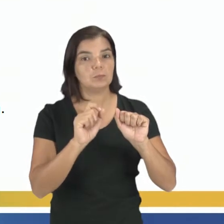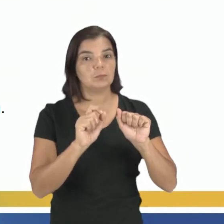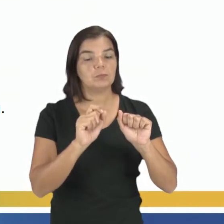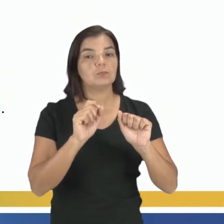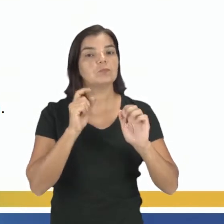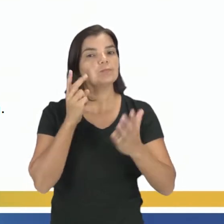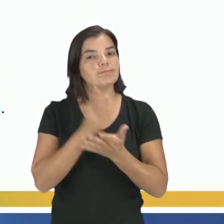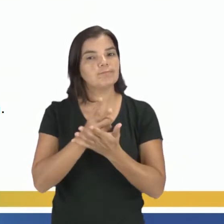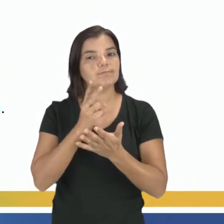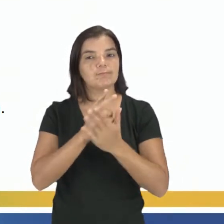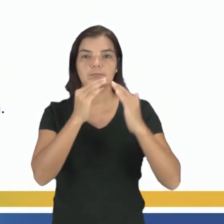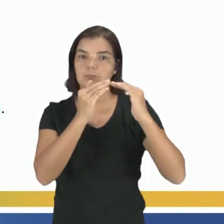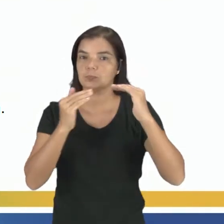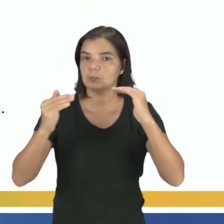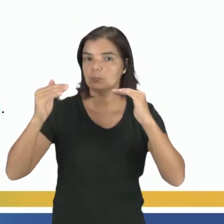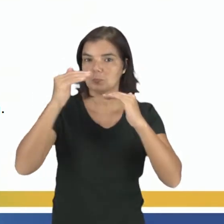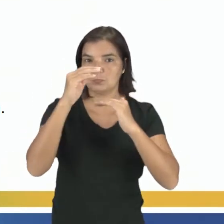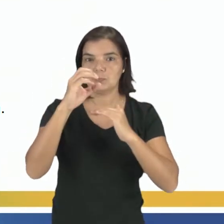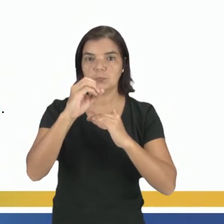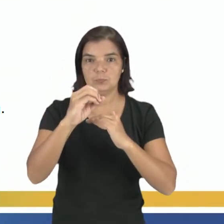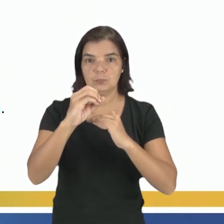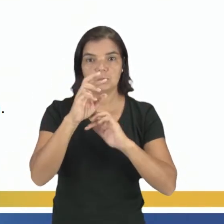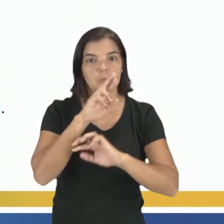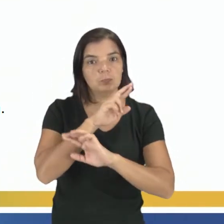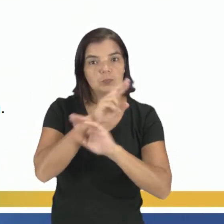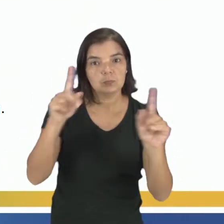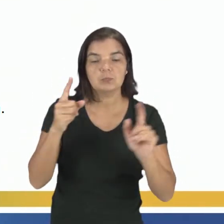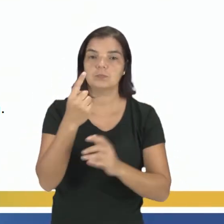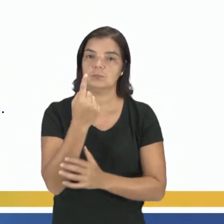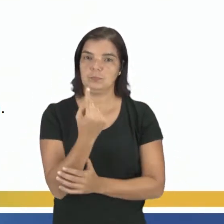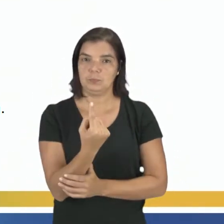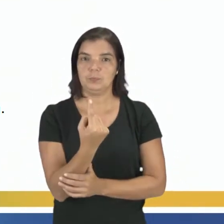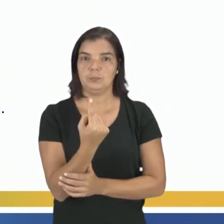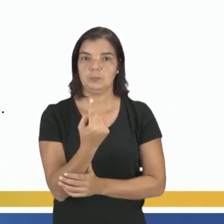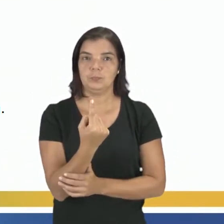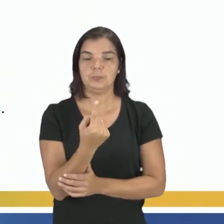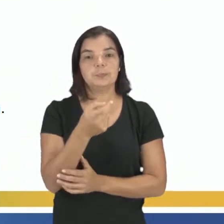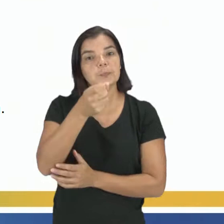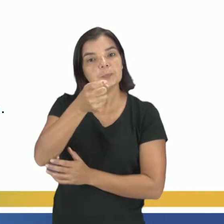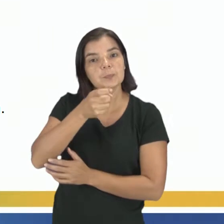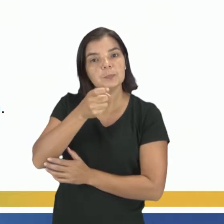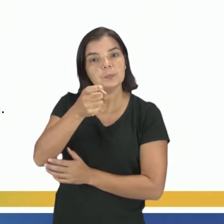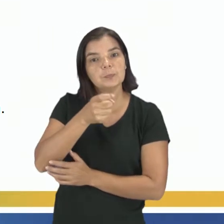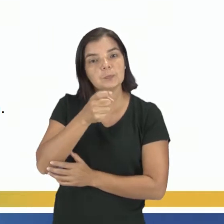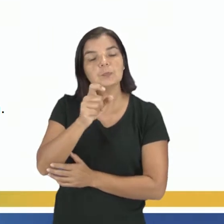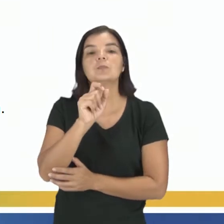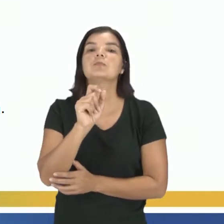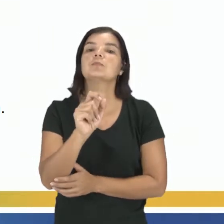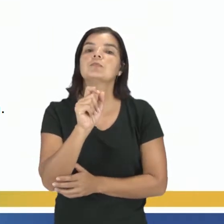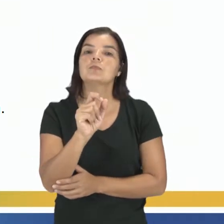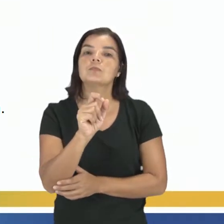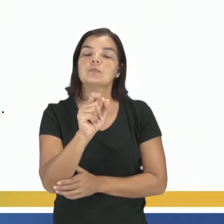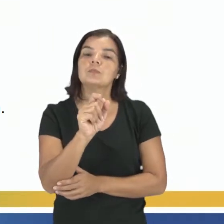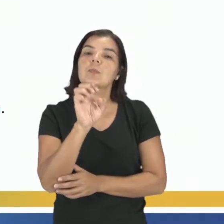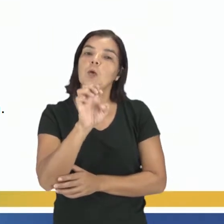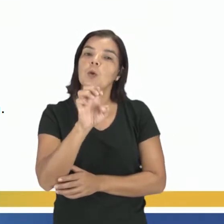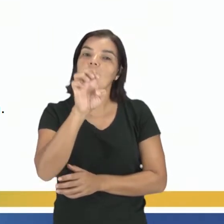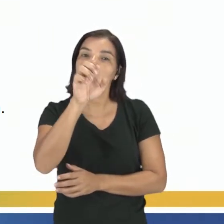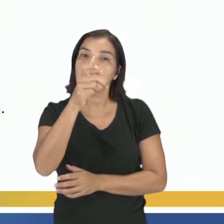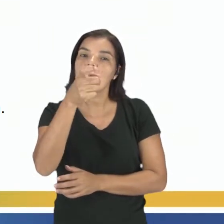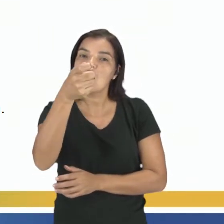deve ser sempre maior do que zero e diferente de 1. E x é o nosso